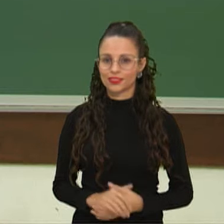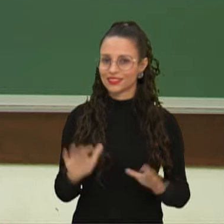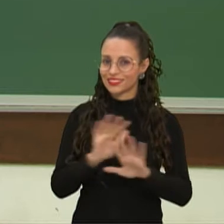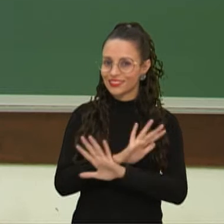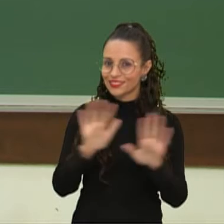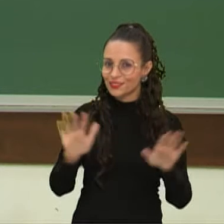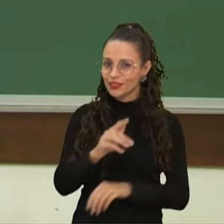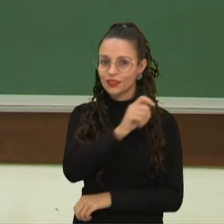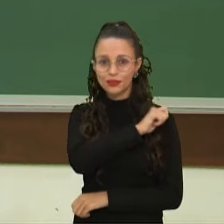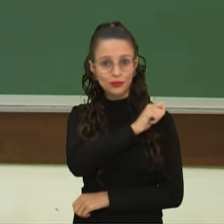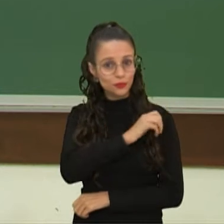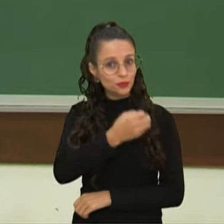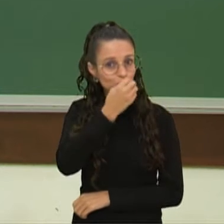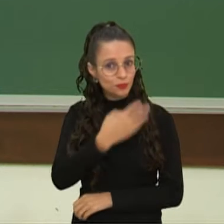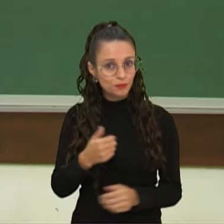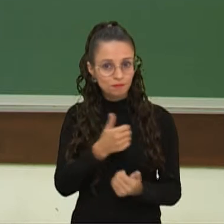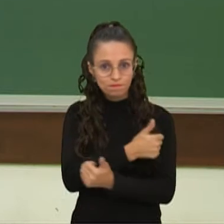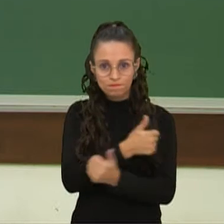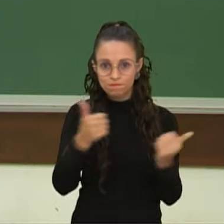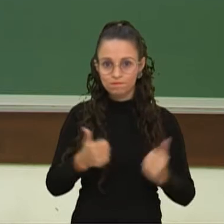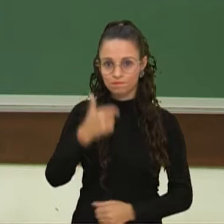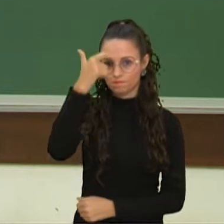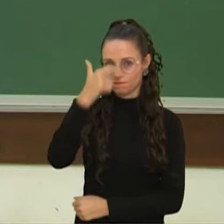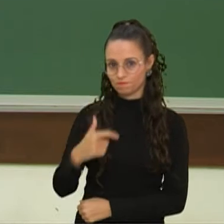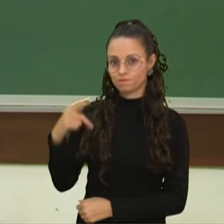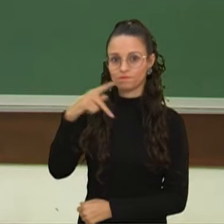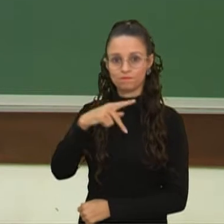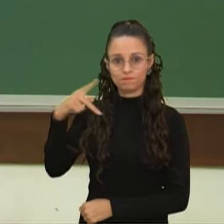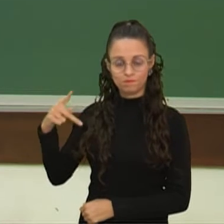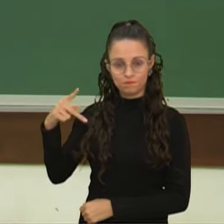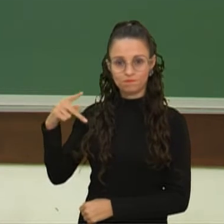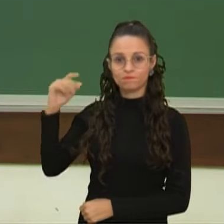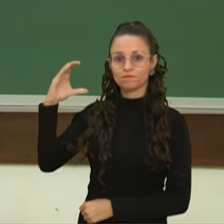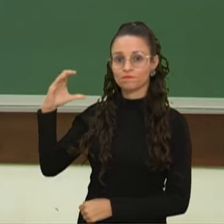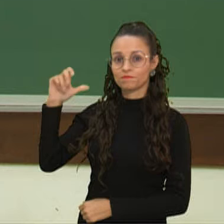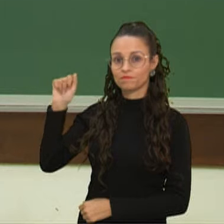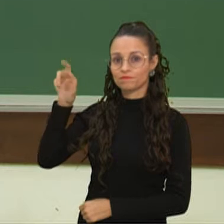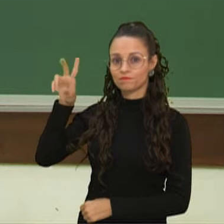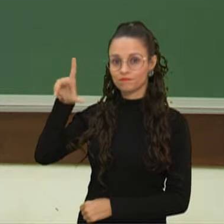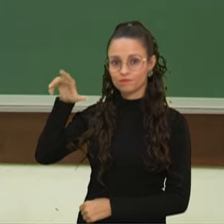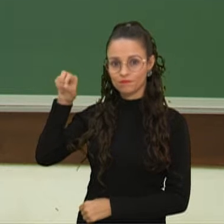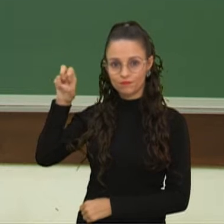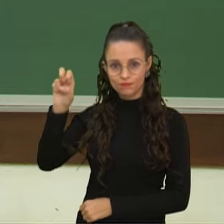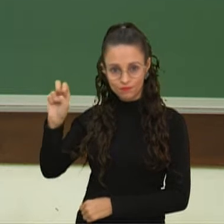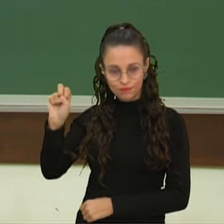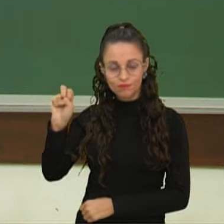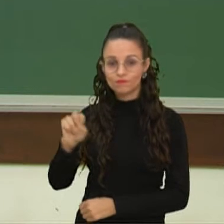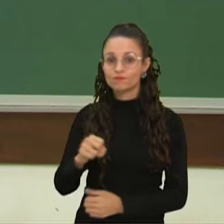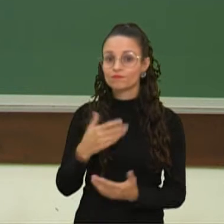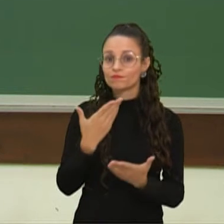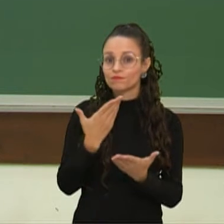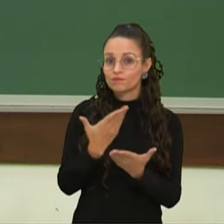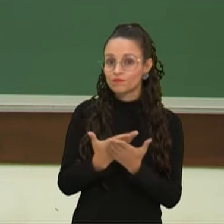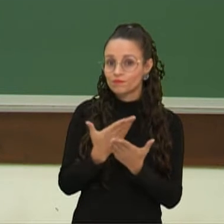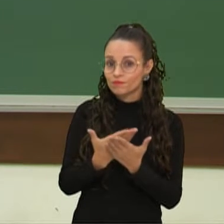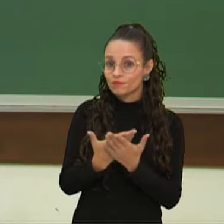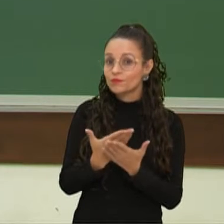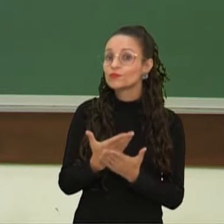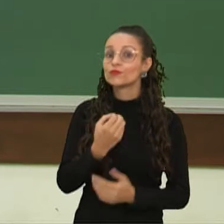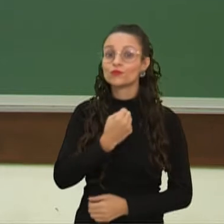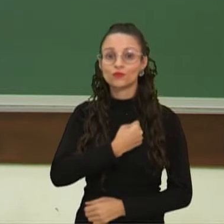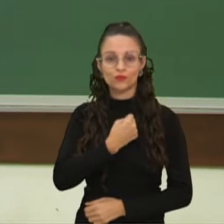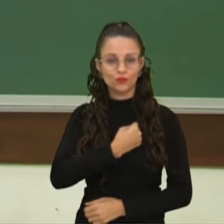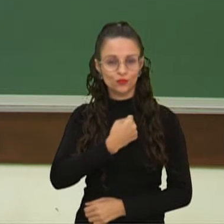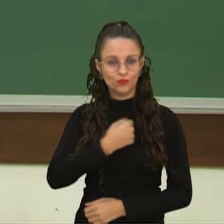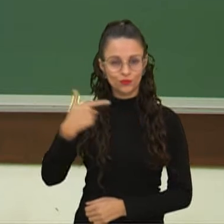Hi students, how's it going? This is teacher Carlos again. We're going to start our class number 29. Nós vamos começar a nossa